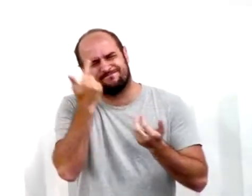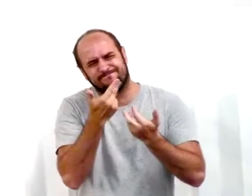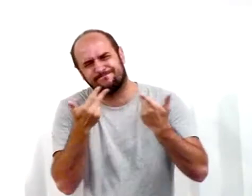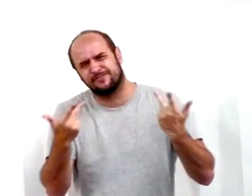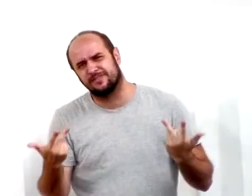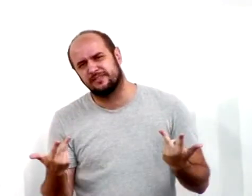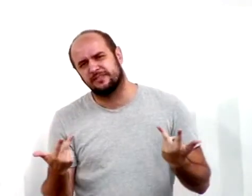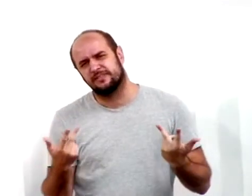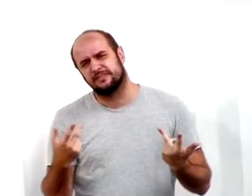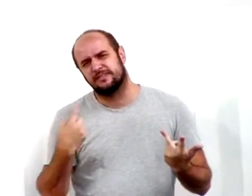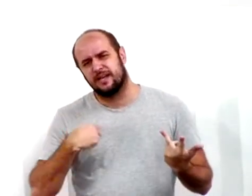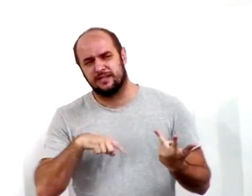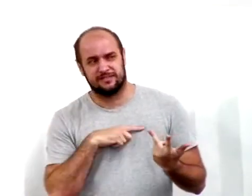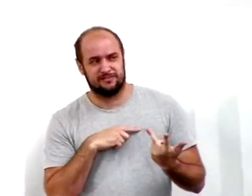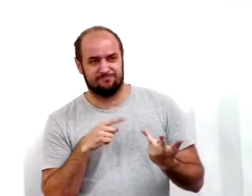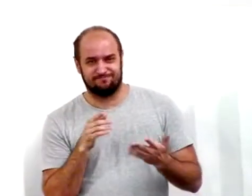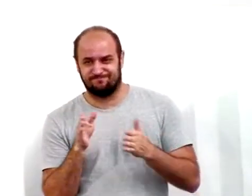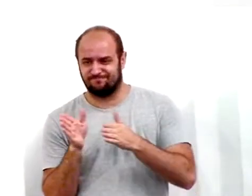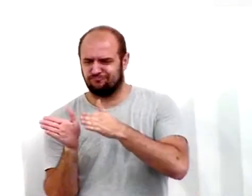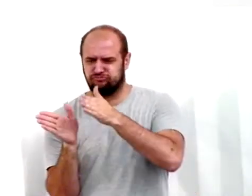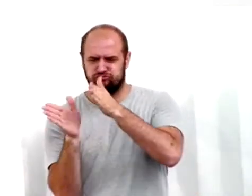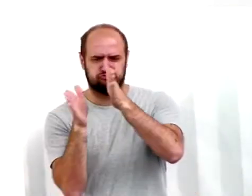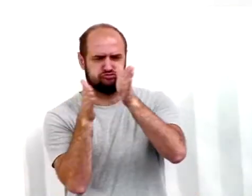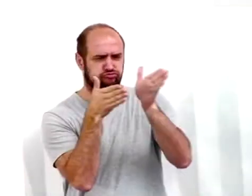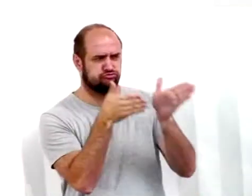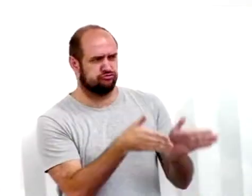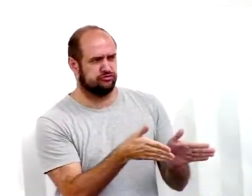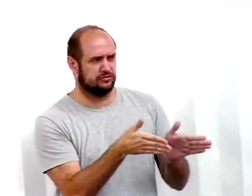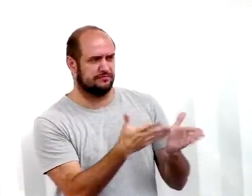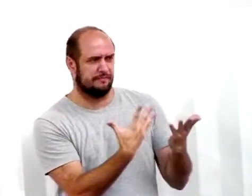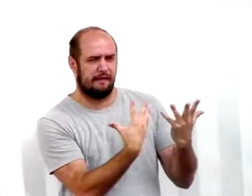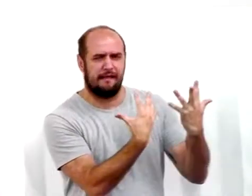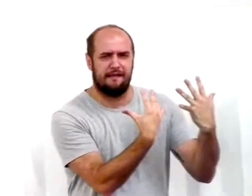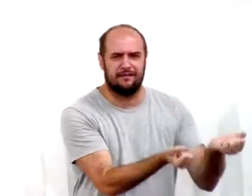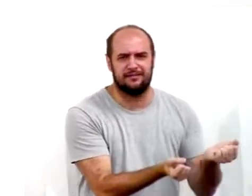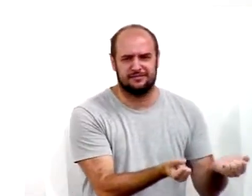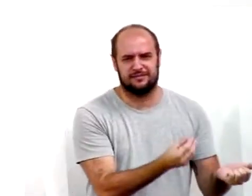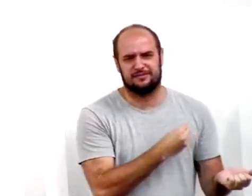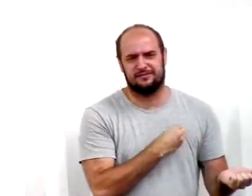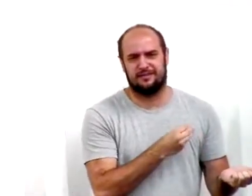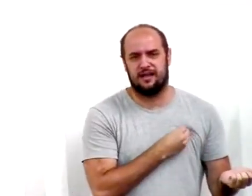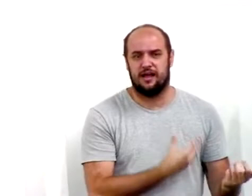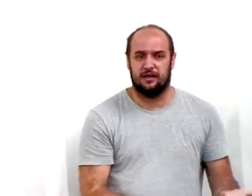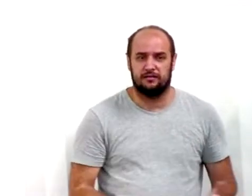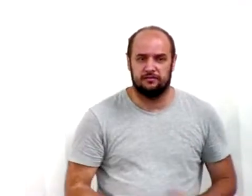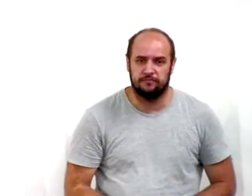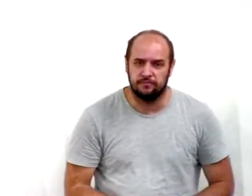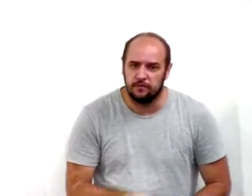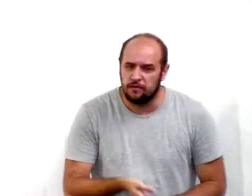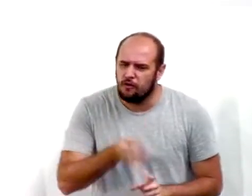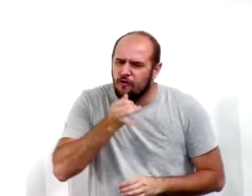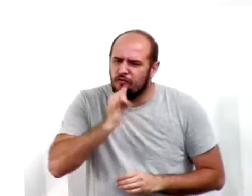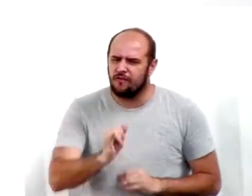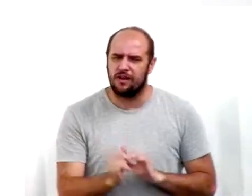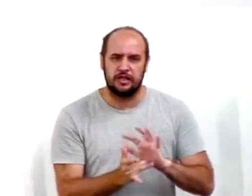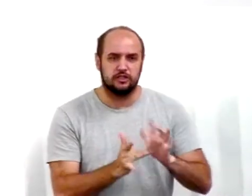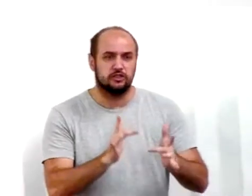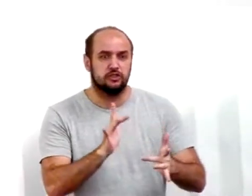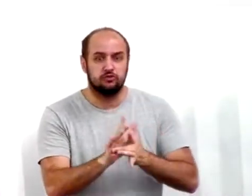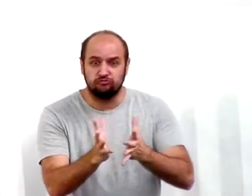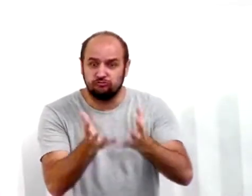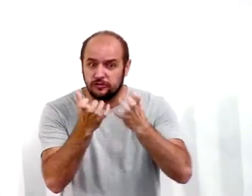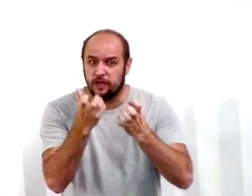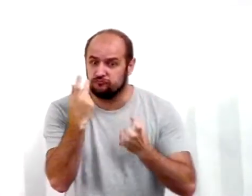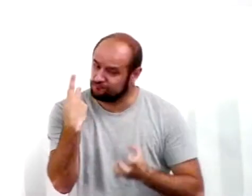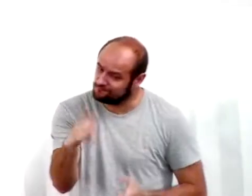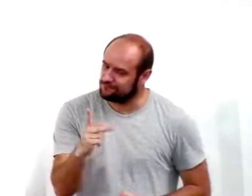estamos sucumbindo a este pecado. E eu quero lhe dizer que Cristo não abre mão do seu